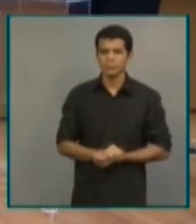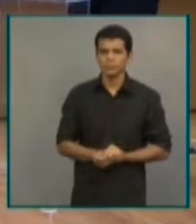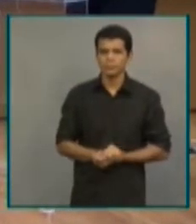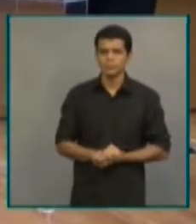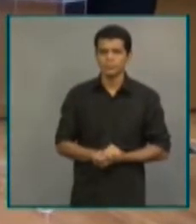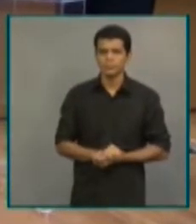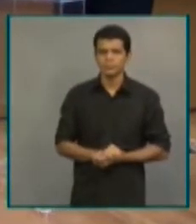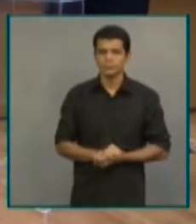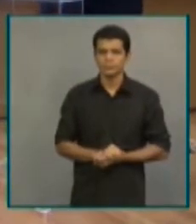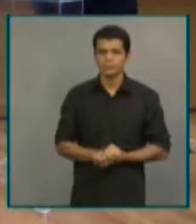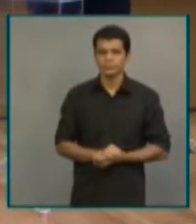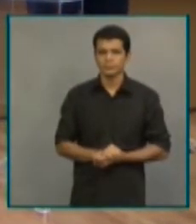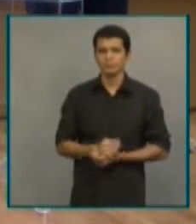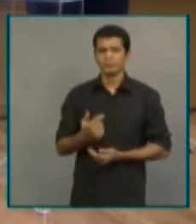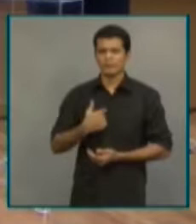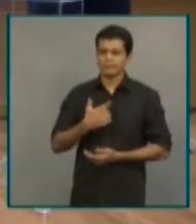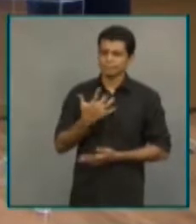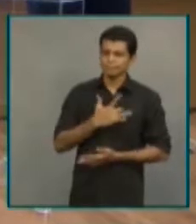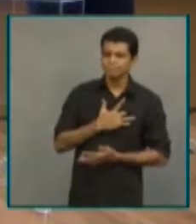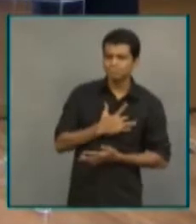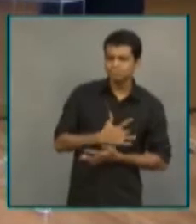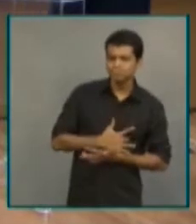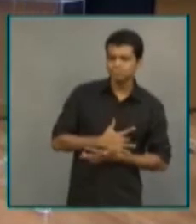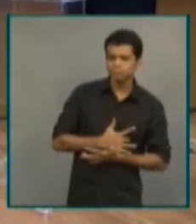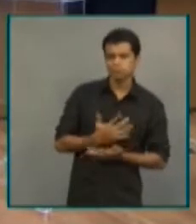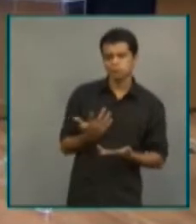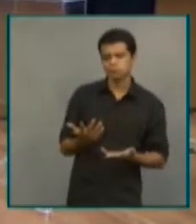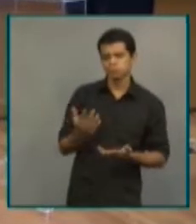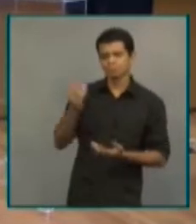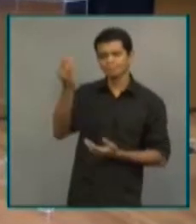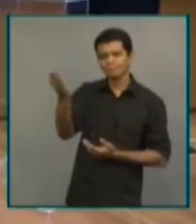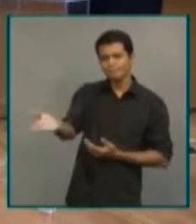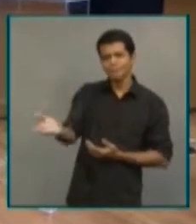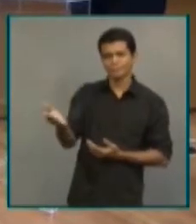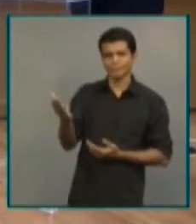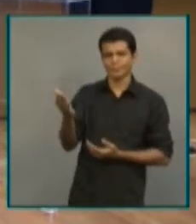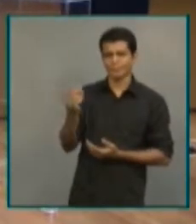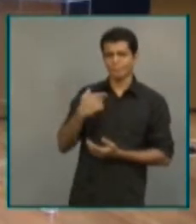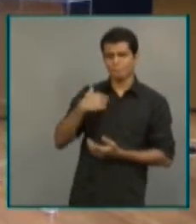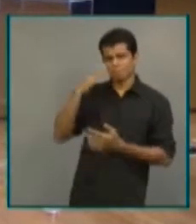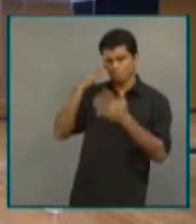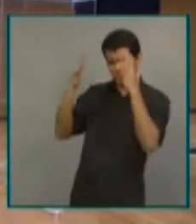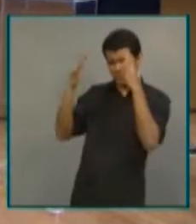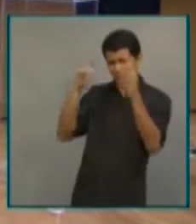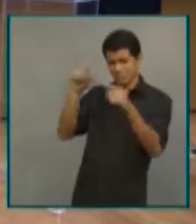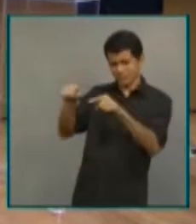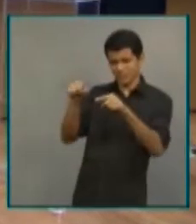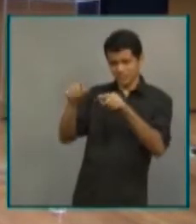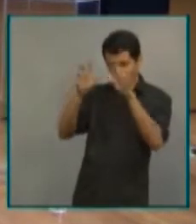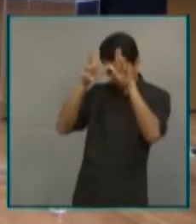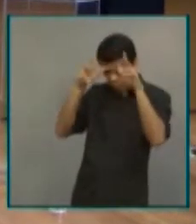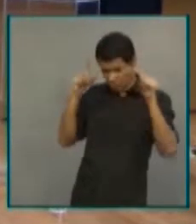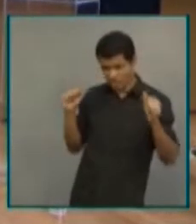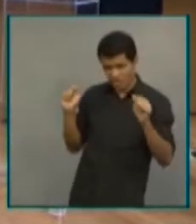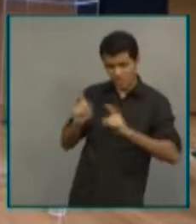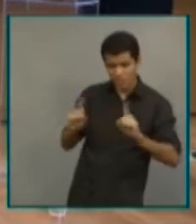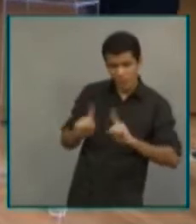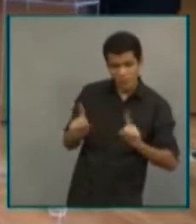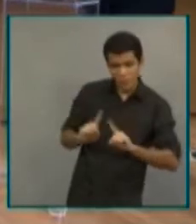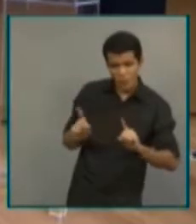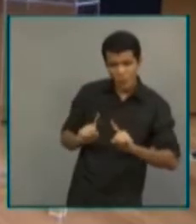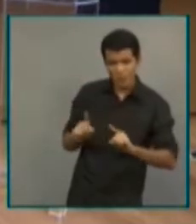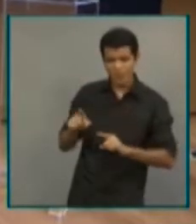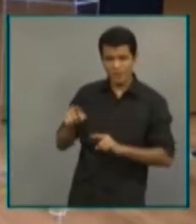Eu lamento, quem está ouvindo, escutando, há de pensar que a senhora não é conselheira dessa gestão, há de pensar que a senhora não